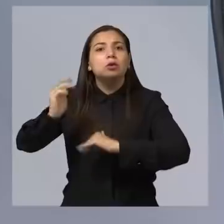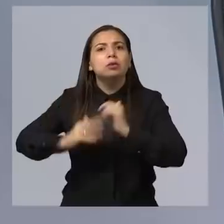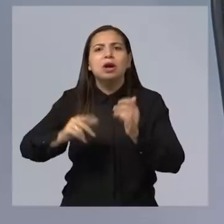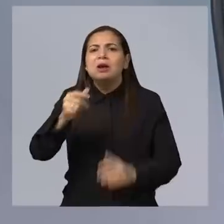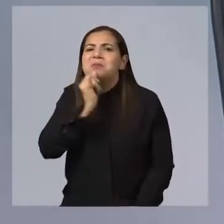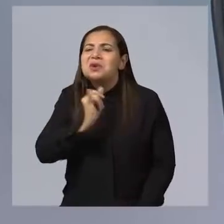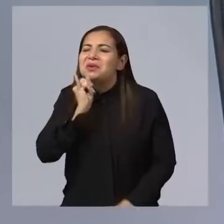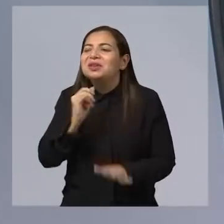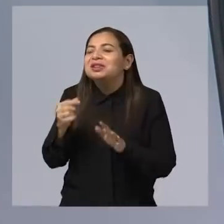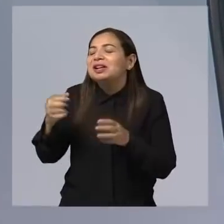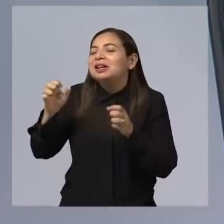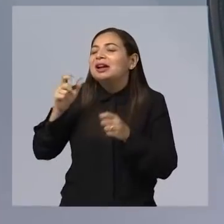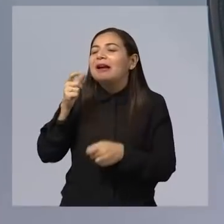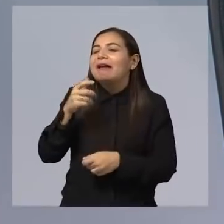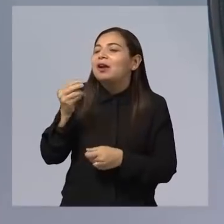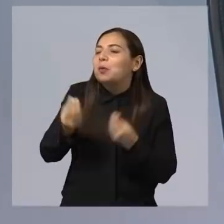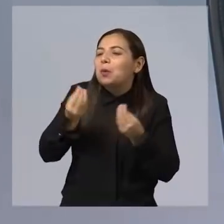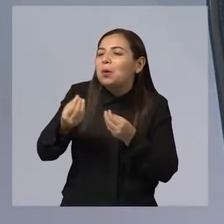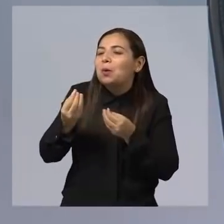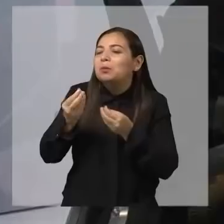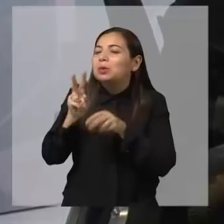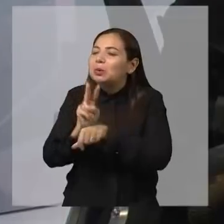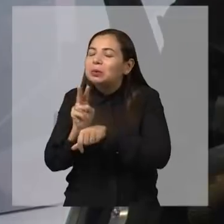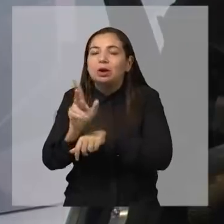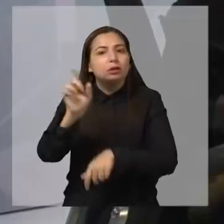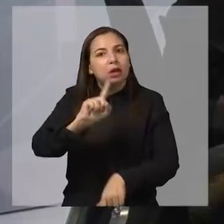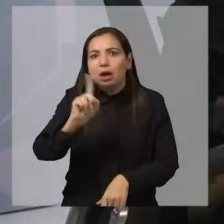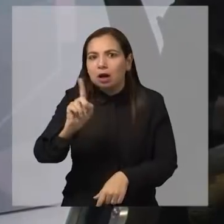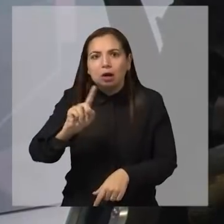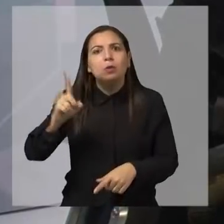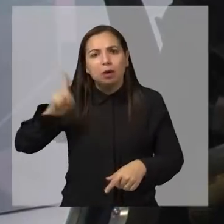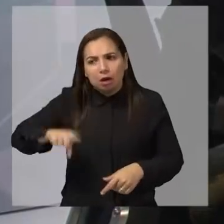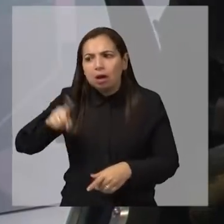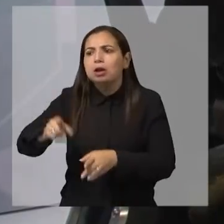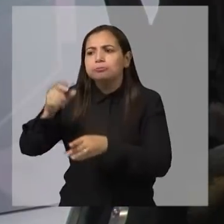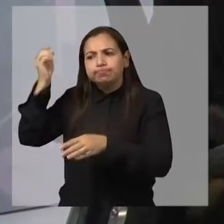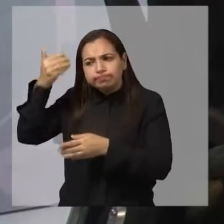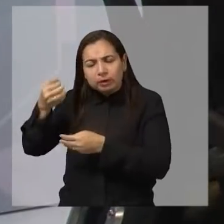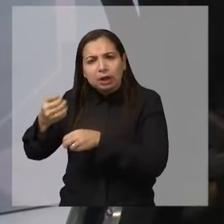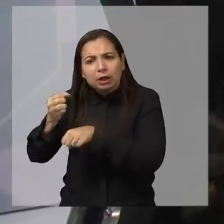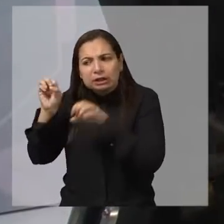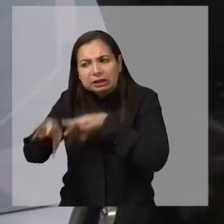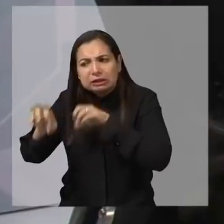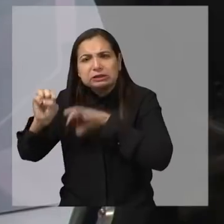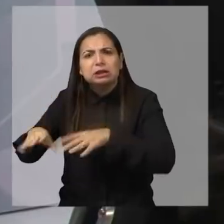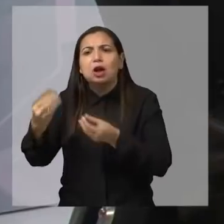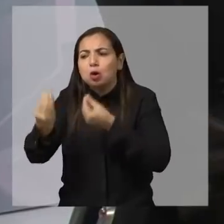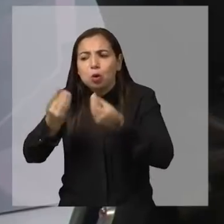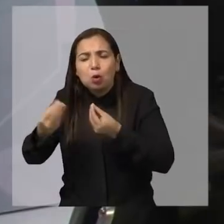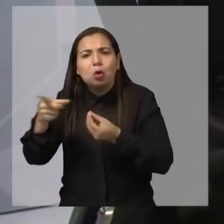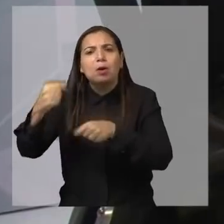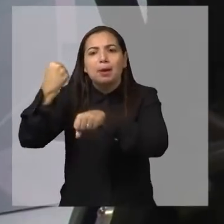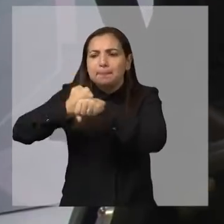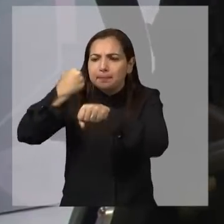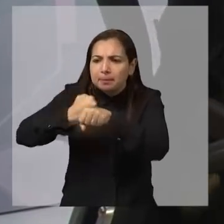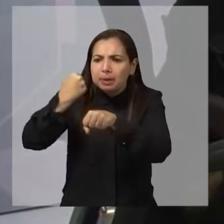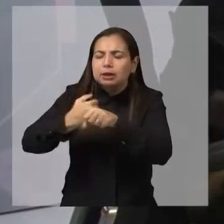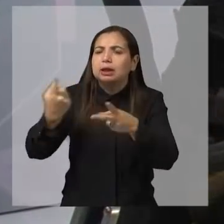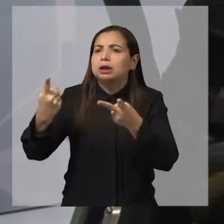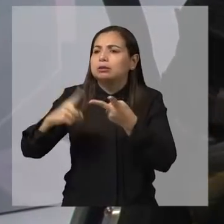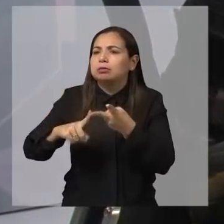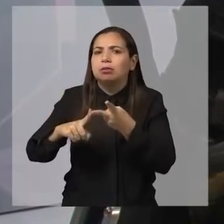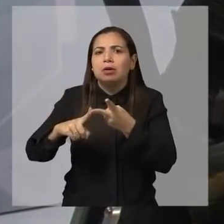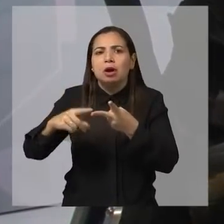não, é dar uma profissão para o preso. 4 mil internos, pedreiro, lanterneiro, serralheiro,